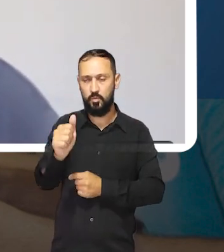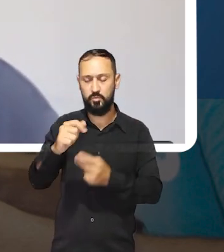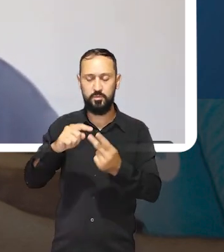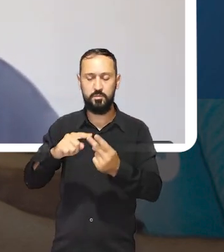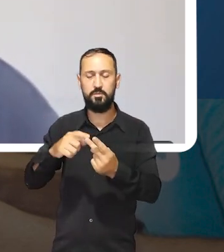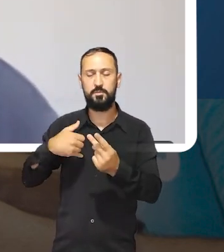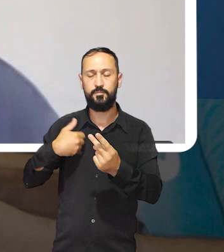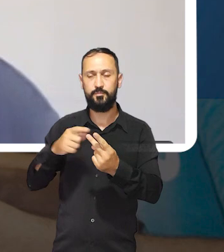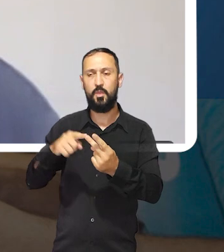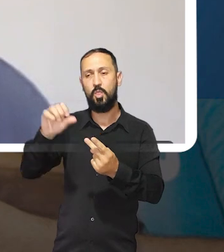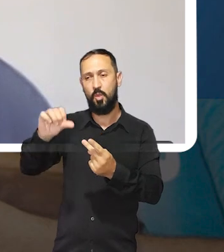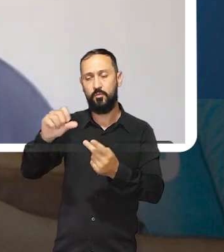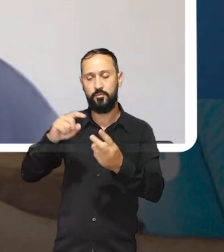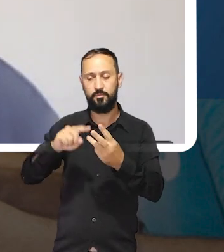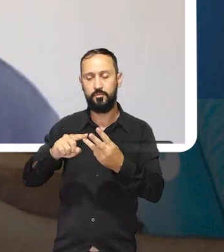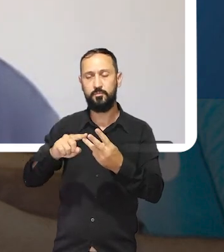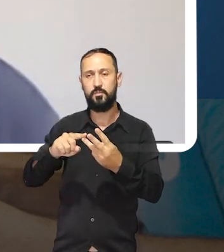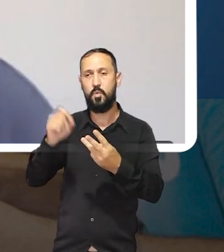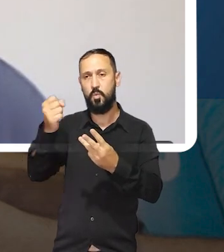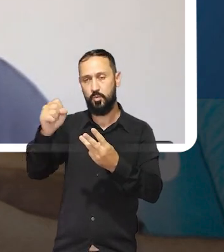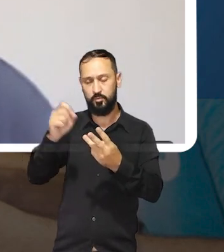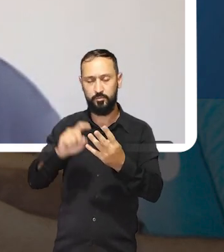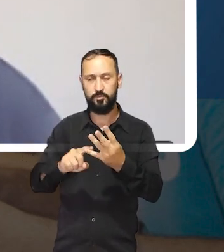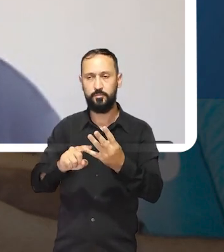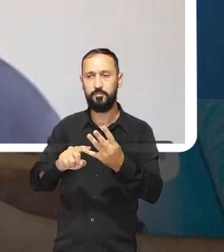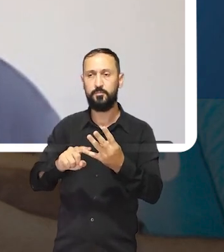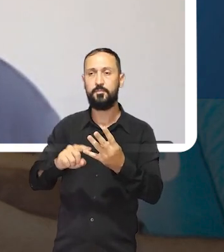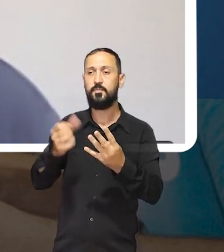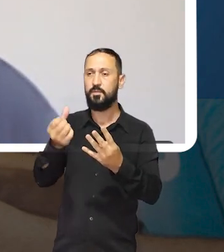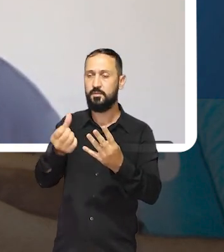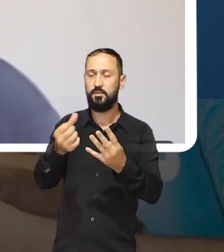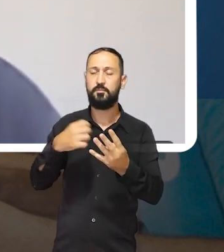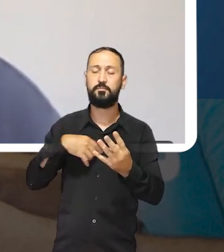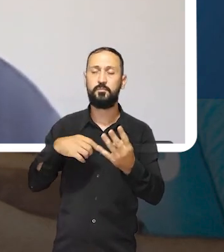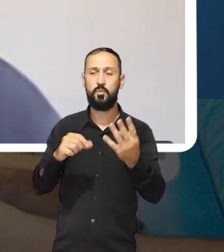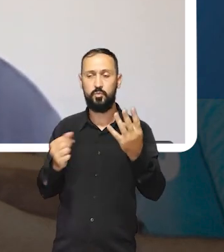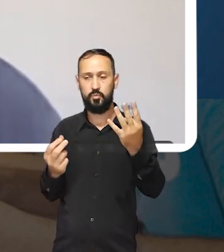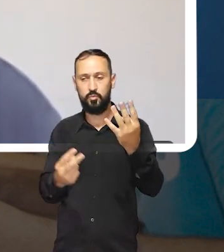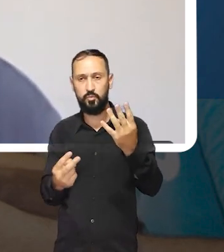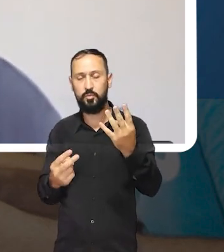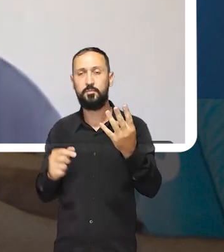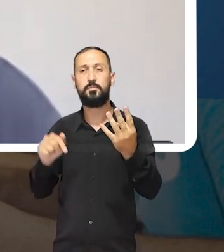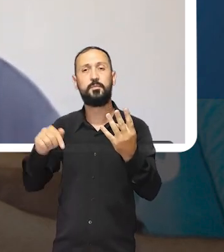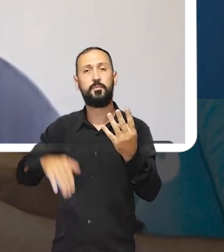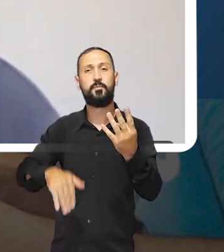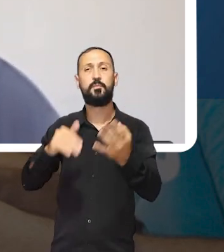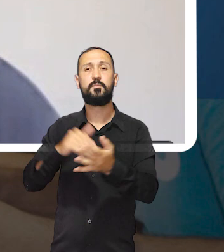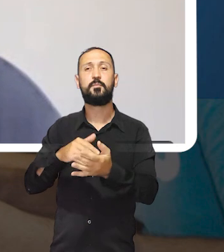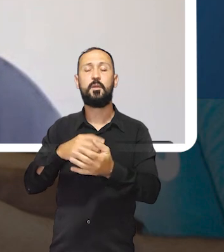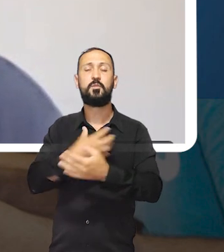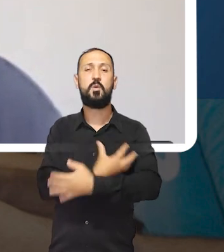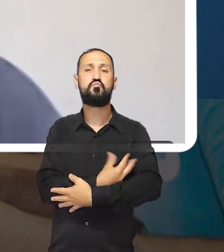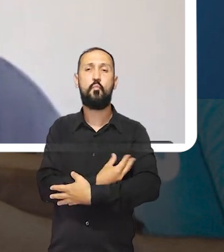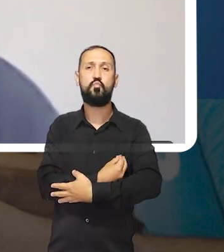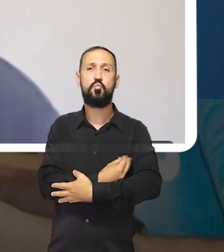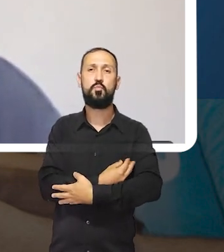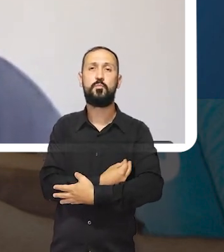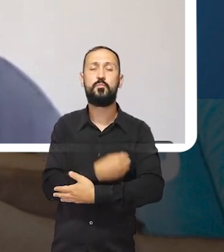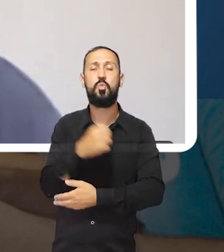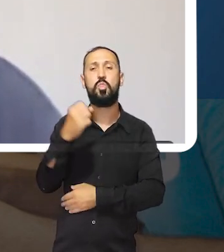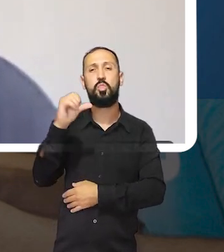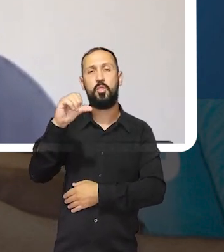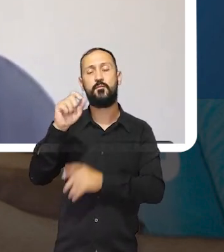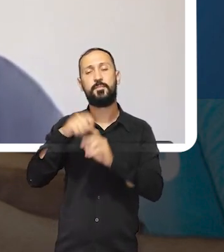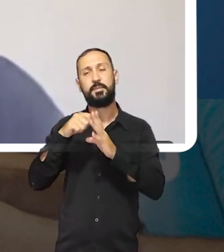11 anos, Falsa Filipina, com 9, João, com 8, Pedro, com 6, José, com 2, e o caçula Bernardino, ainda